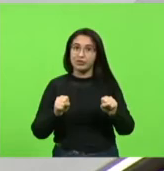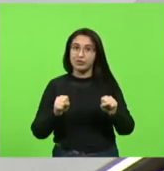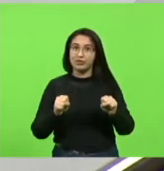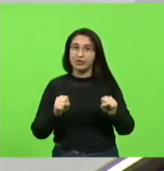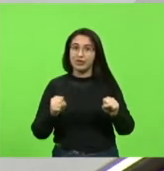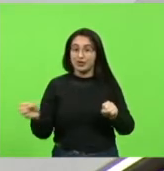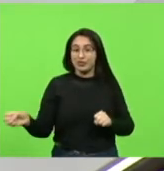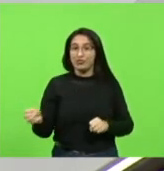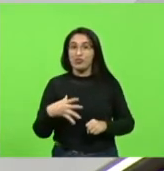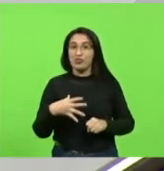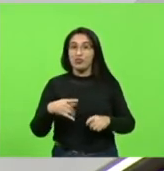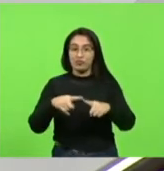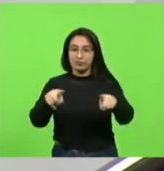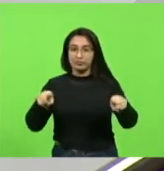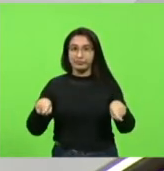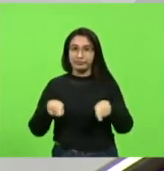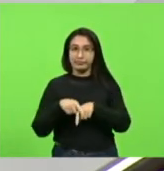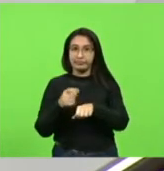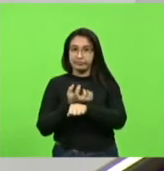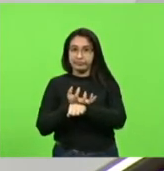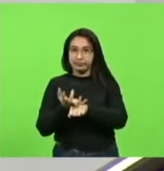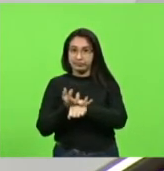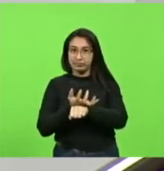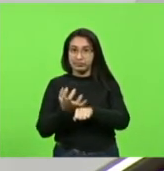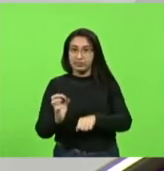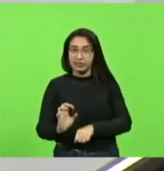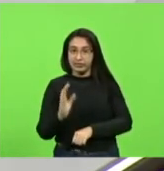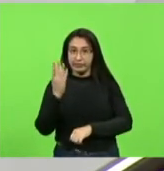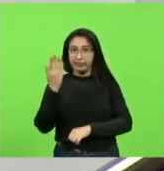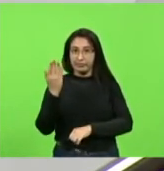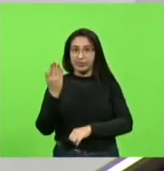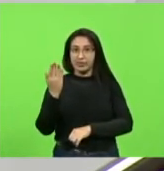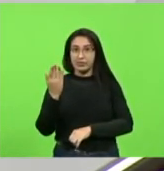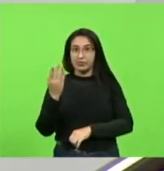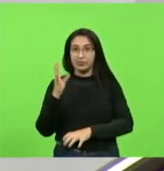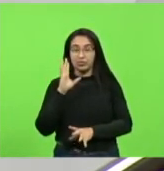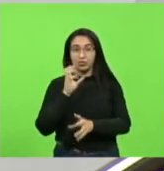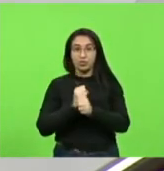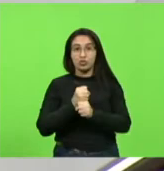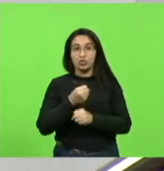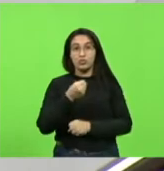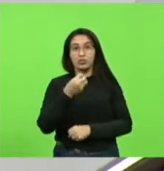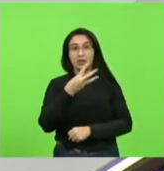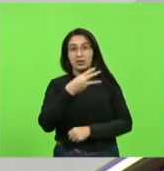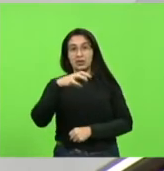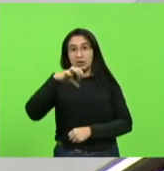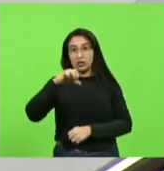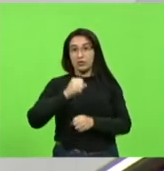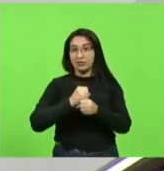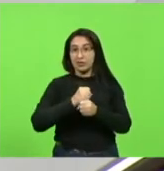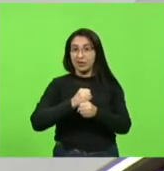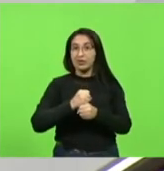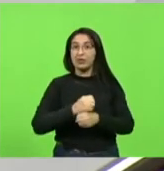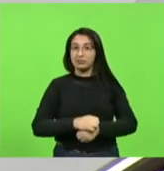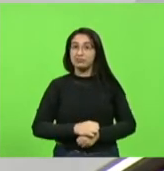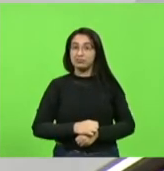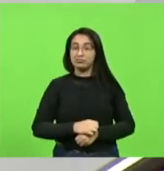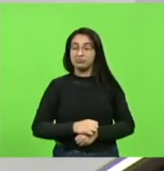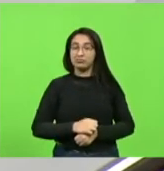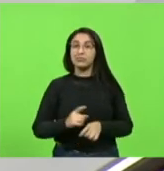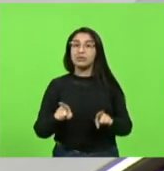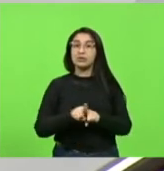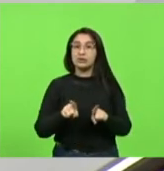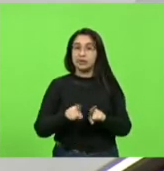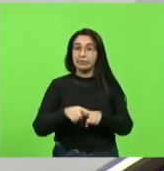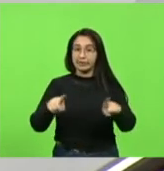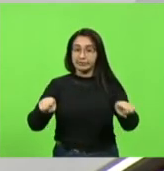grama sintética lá para o Otacílio Costa, completou agora dia 10, 39 anos. A mesma coisa que vai ter uma quadra lá em